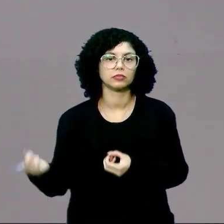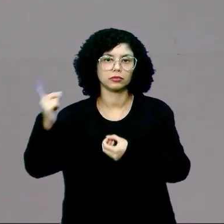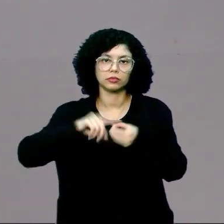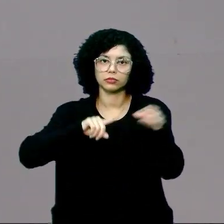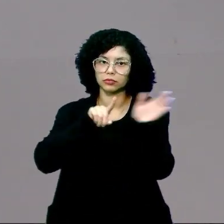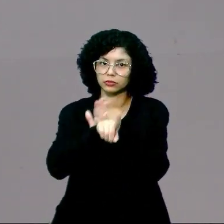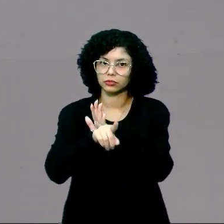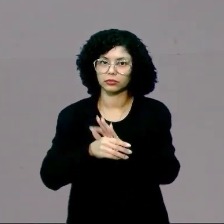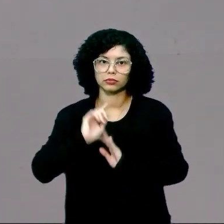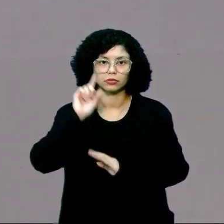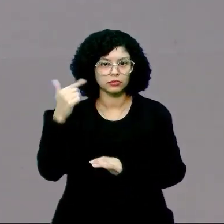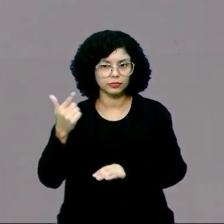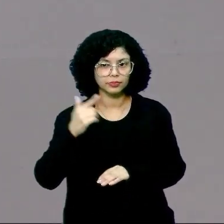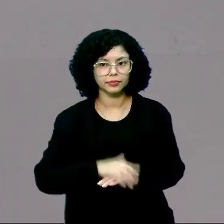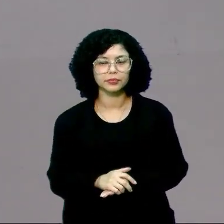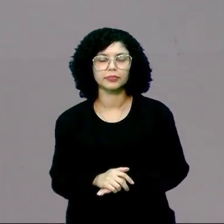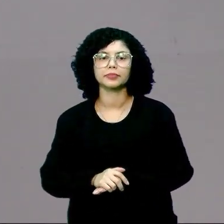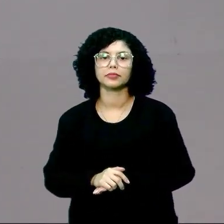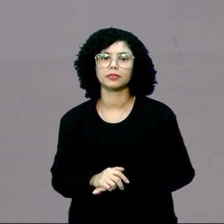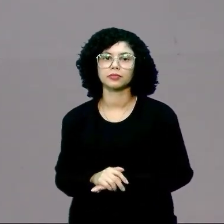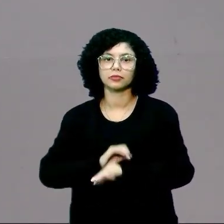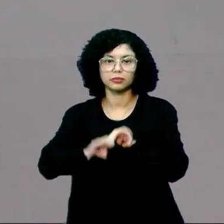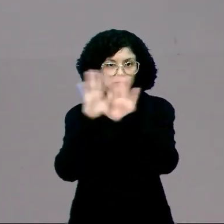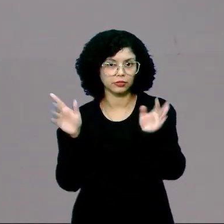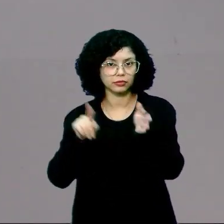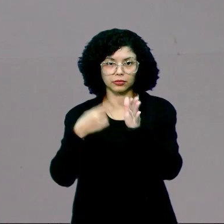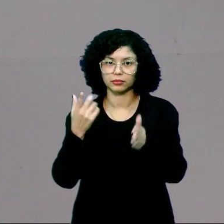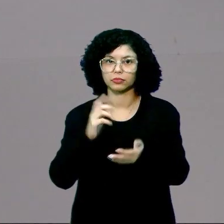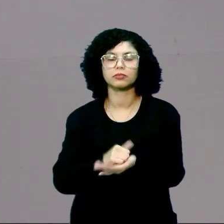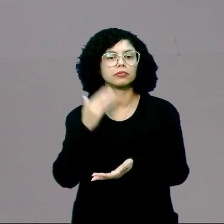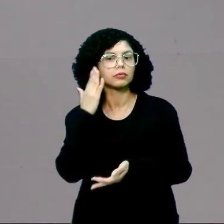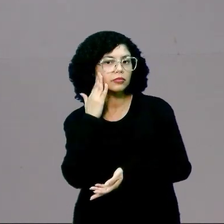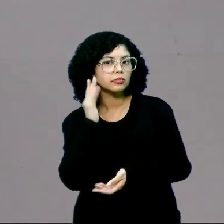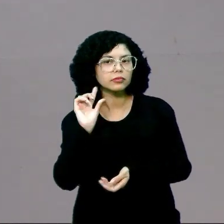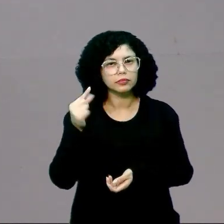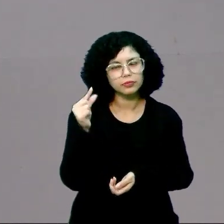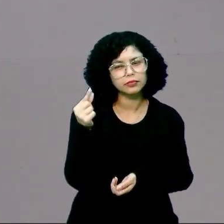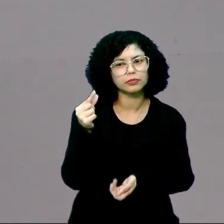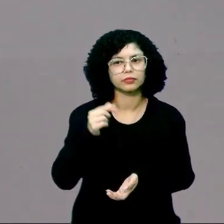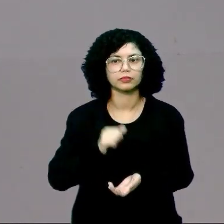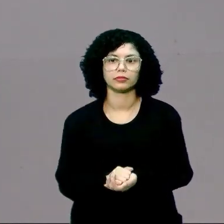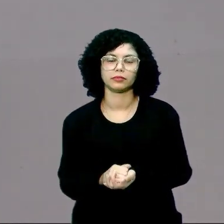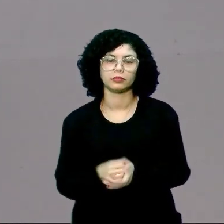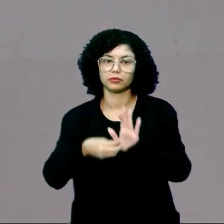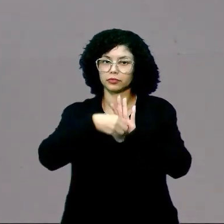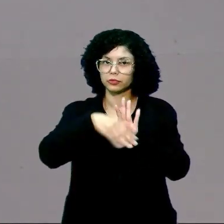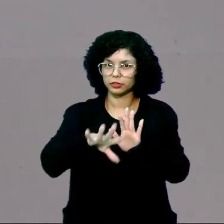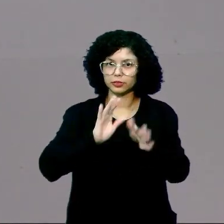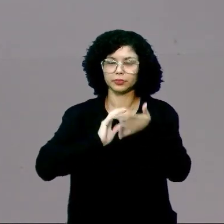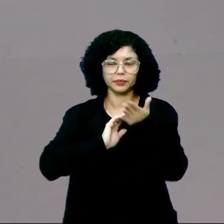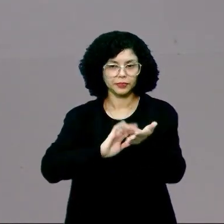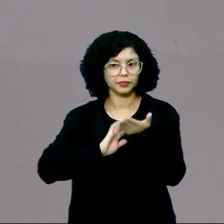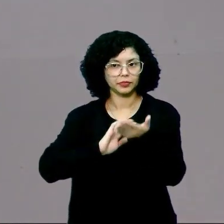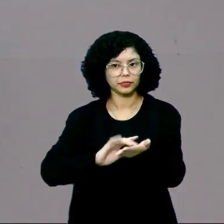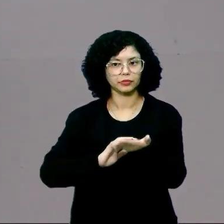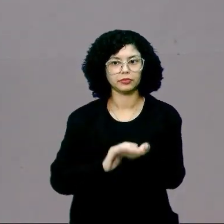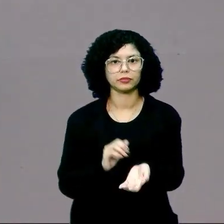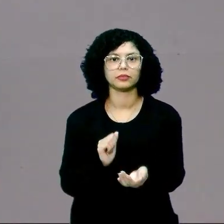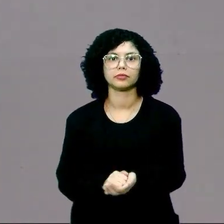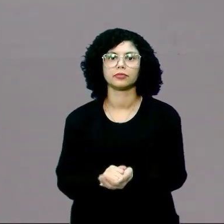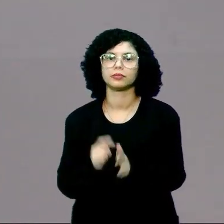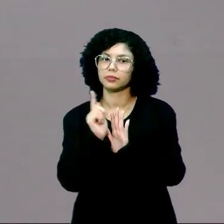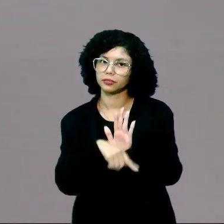nessa questão daqui a pouco, claro, mas primeiro vamos entender um pouco sobre essas mídias digitais, sobre